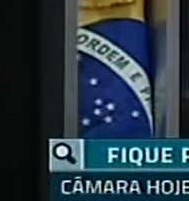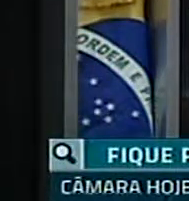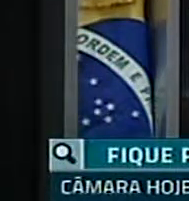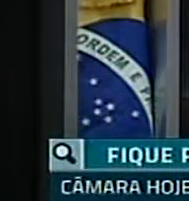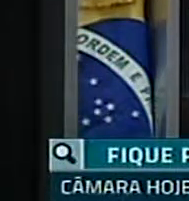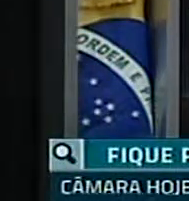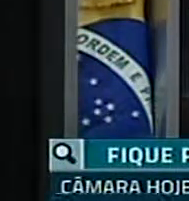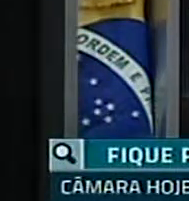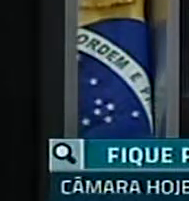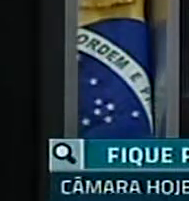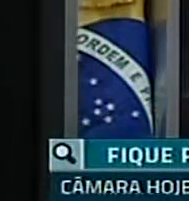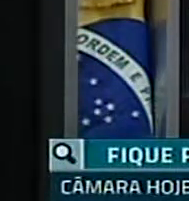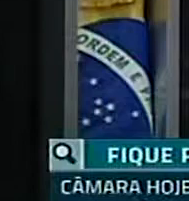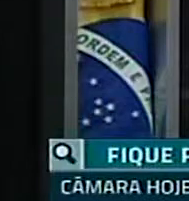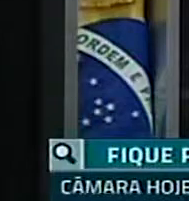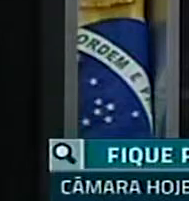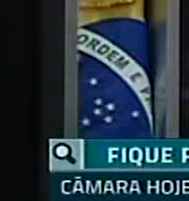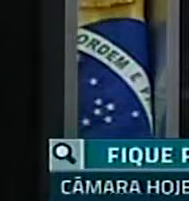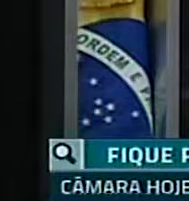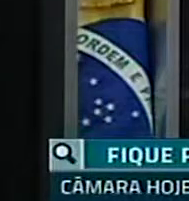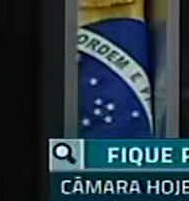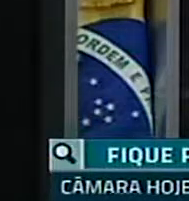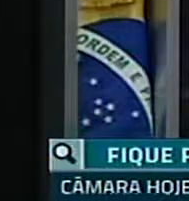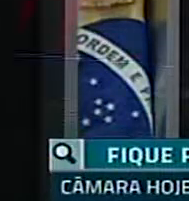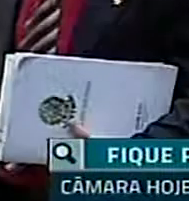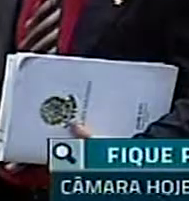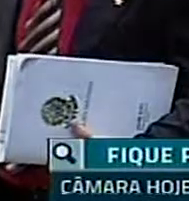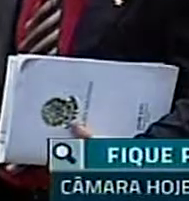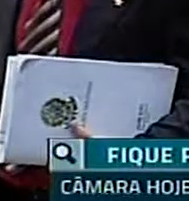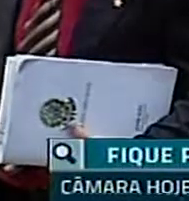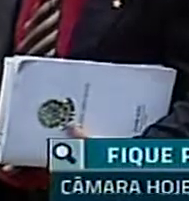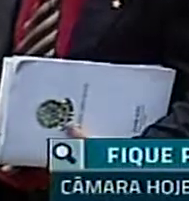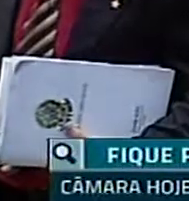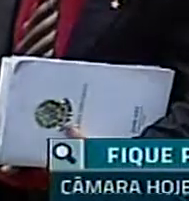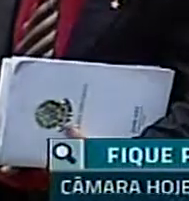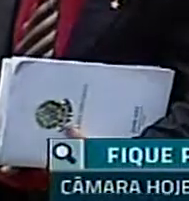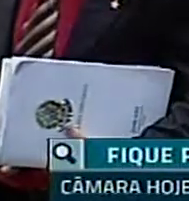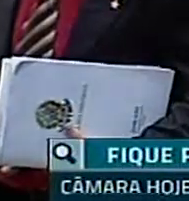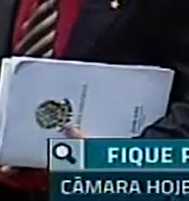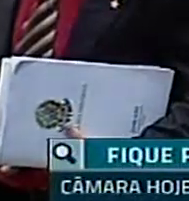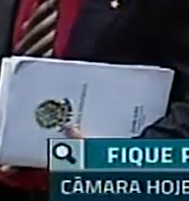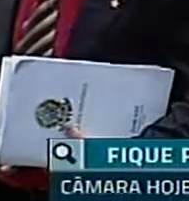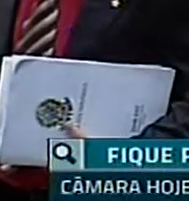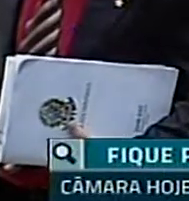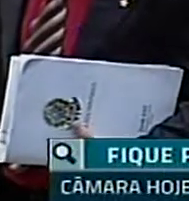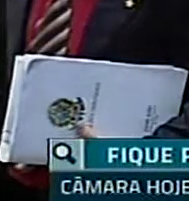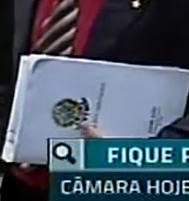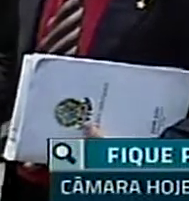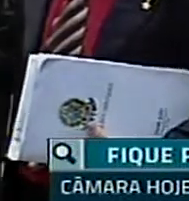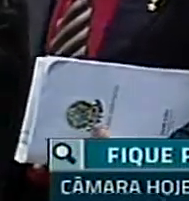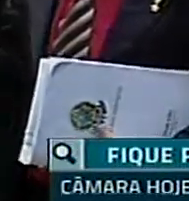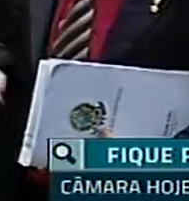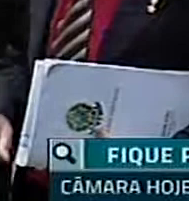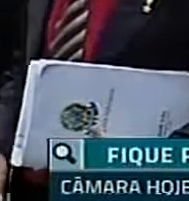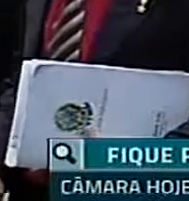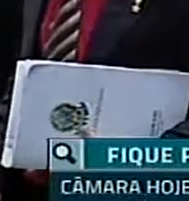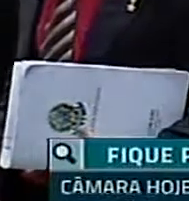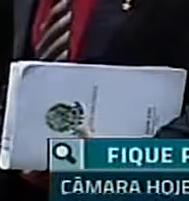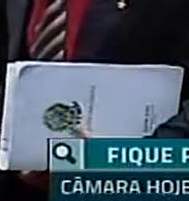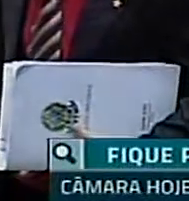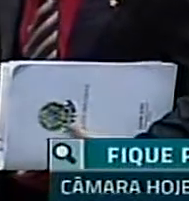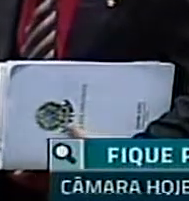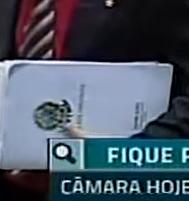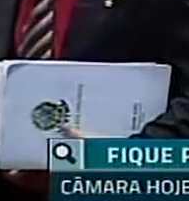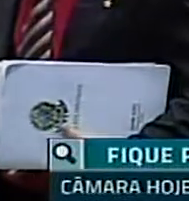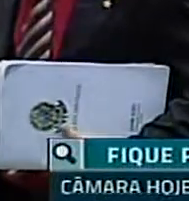João Paulo Lima, o senhor que já foi prefeito de Recife. Deputado Amauri, quero parabenizá-lo por